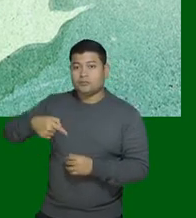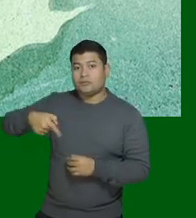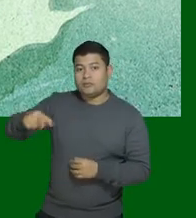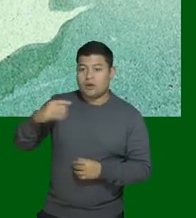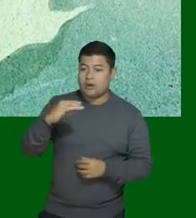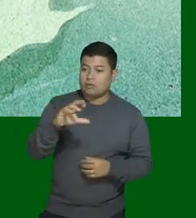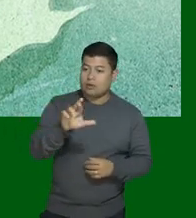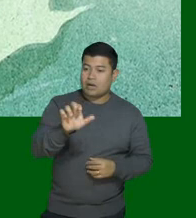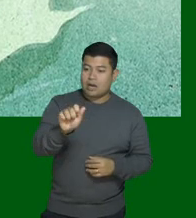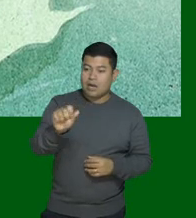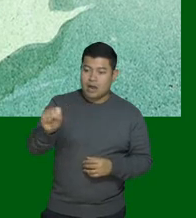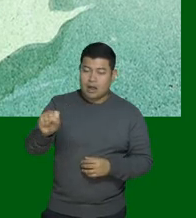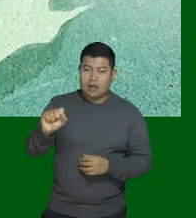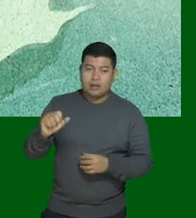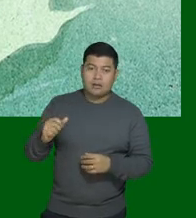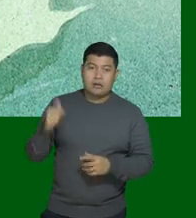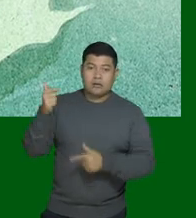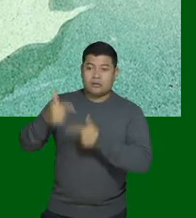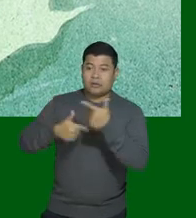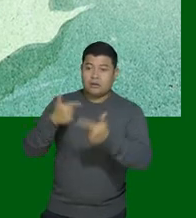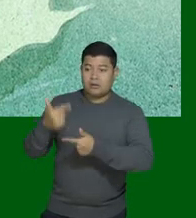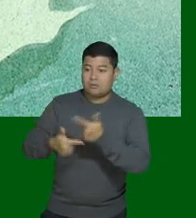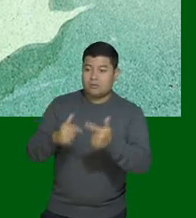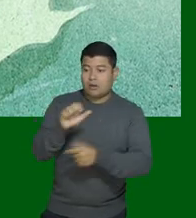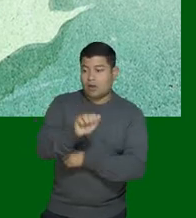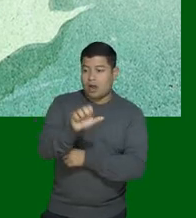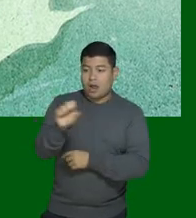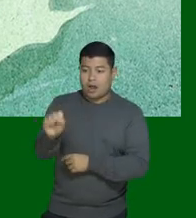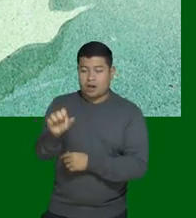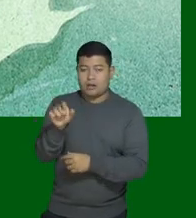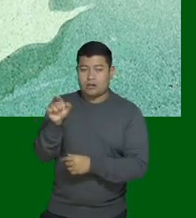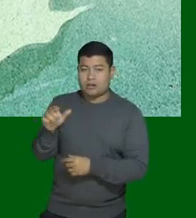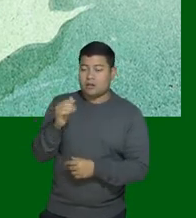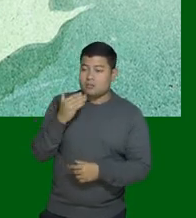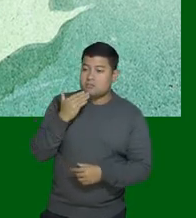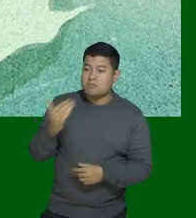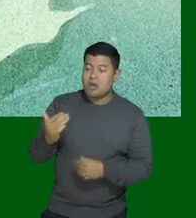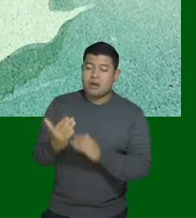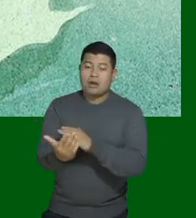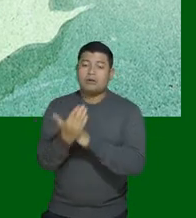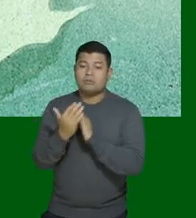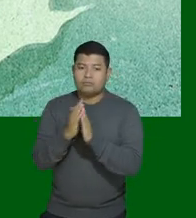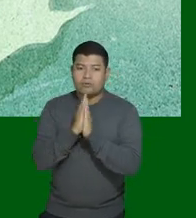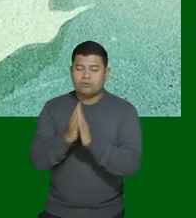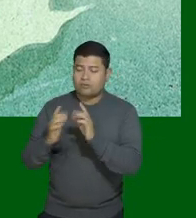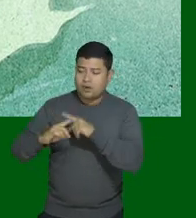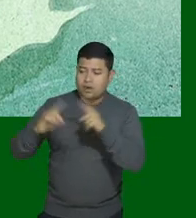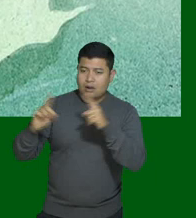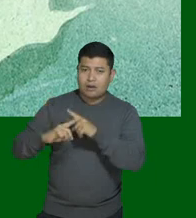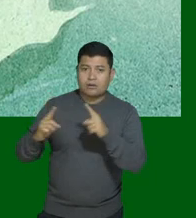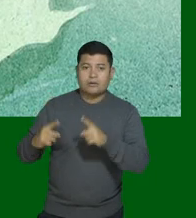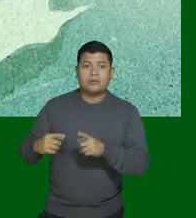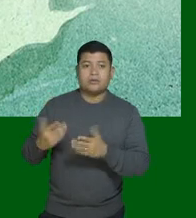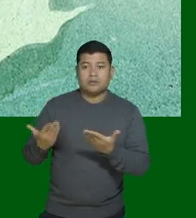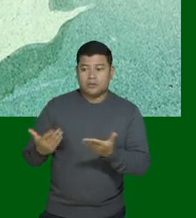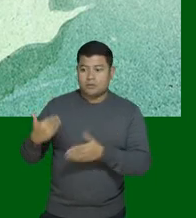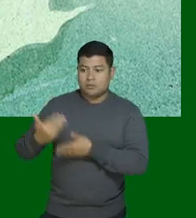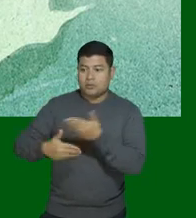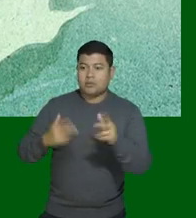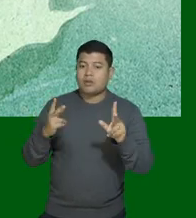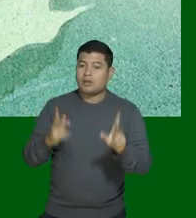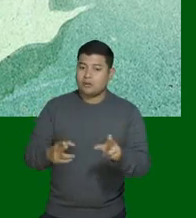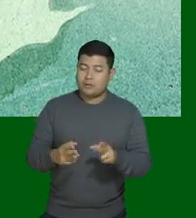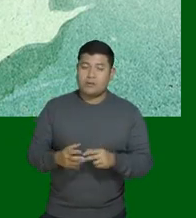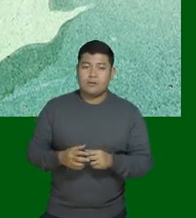num algum serviço de assistência social e reclama desse processo, também pelo mesmo processo.